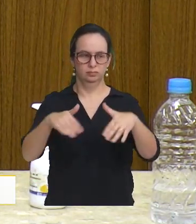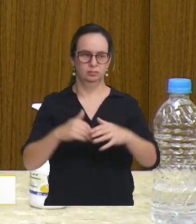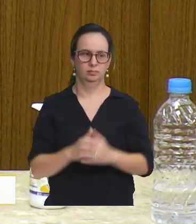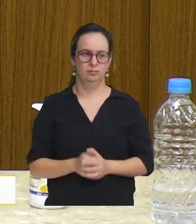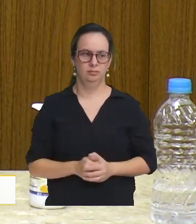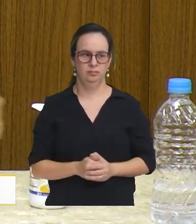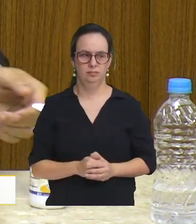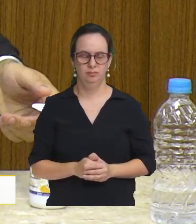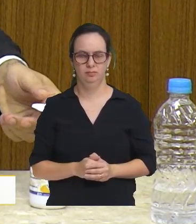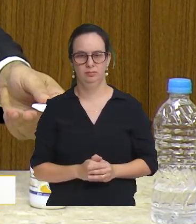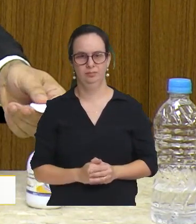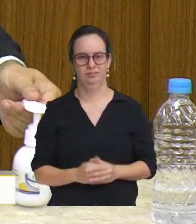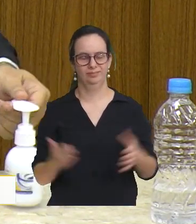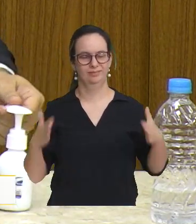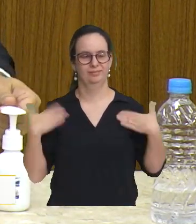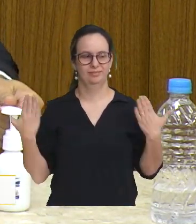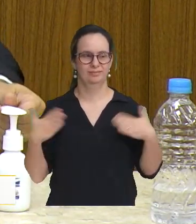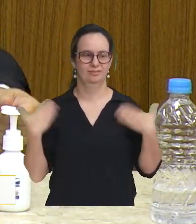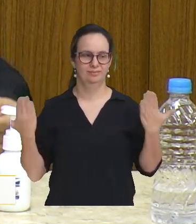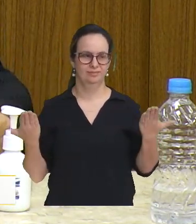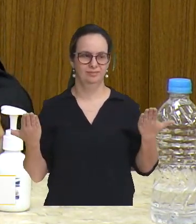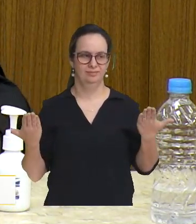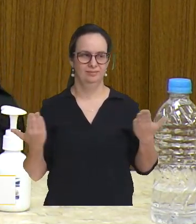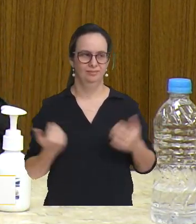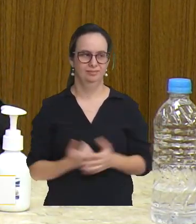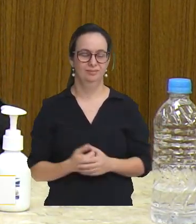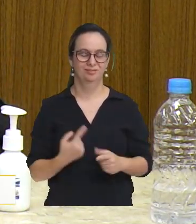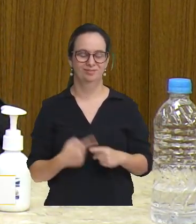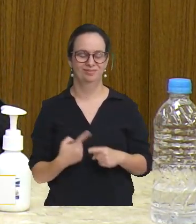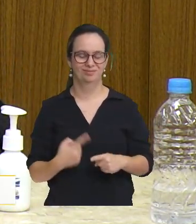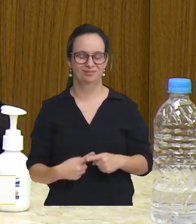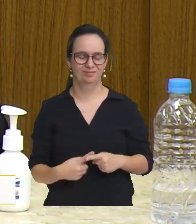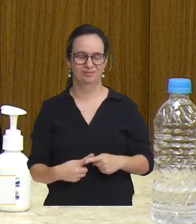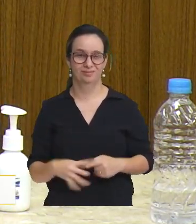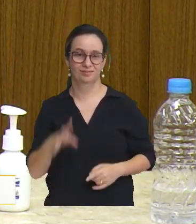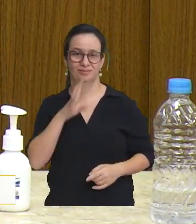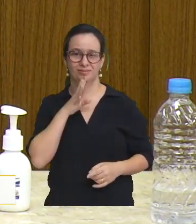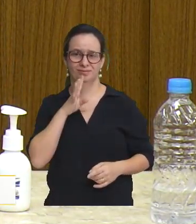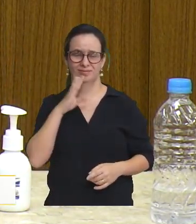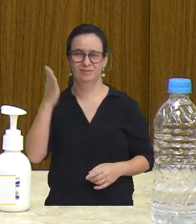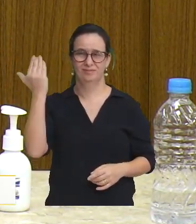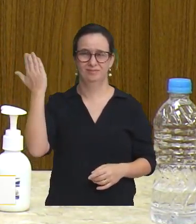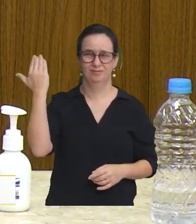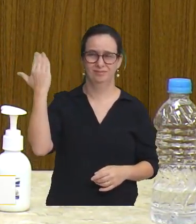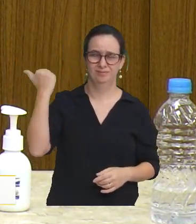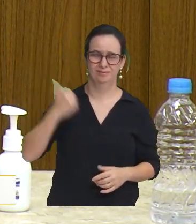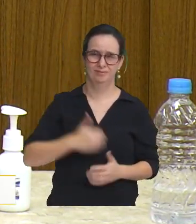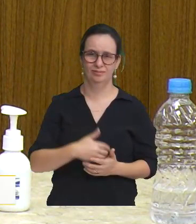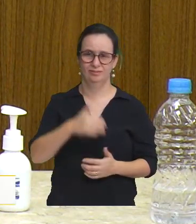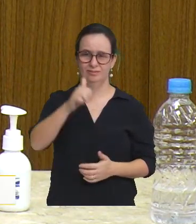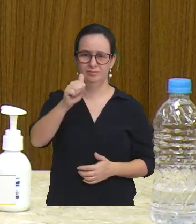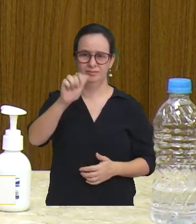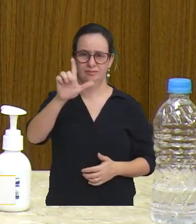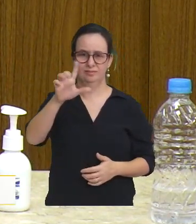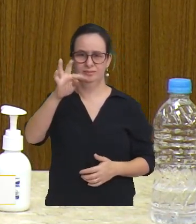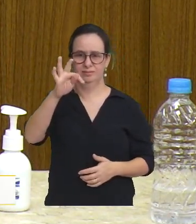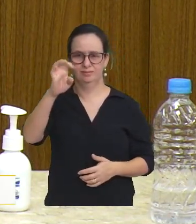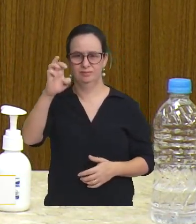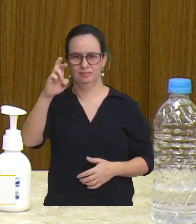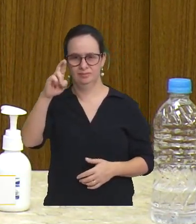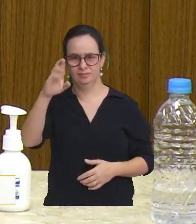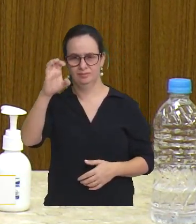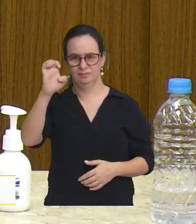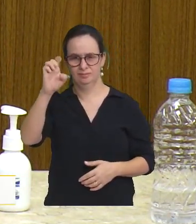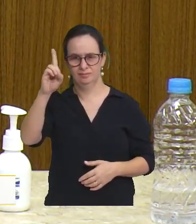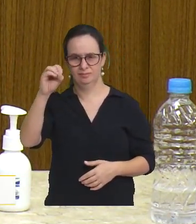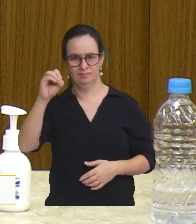Rogério, porque eu conheci o Alfredo numa questão profissional, né? Eu era presidente da autarquia, o Alfredo